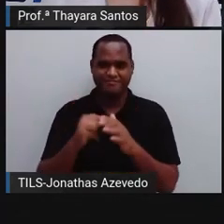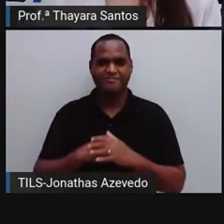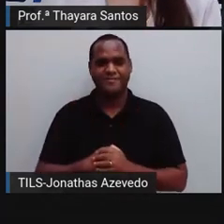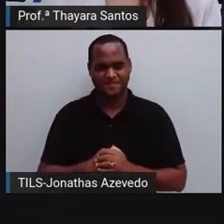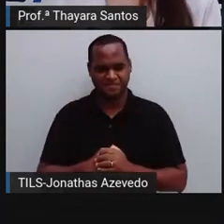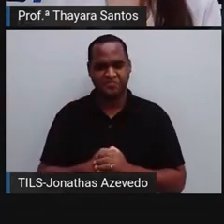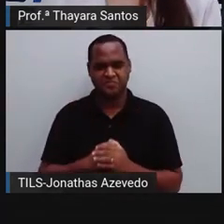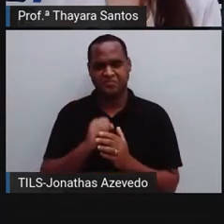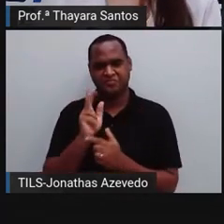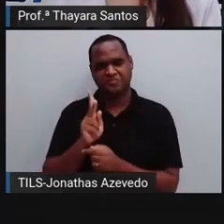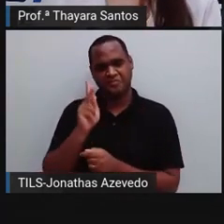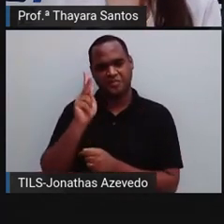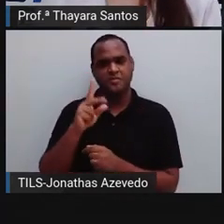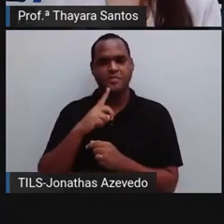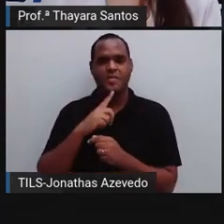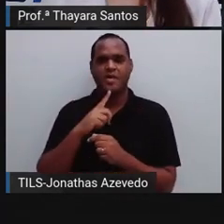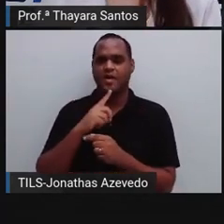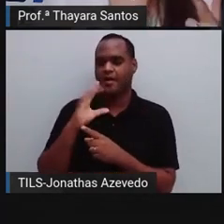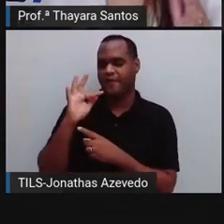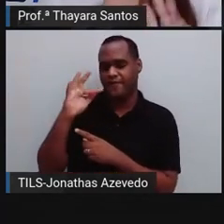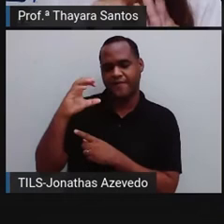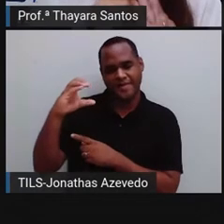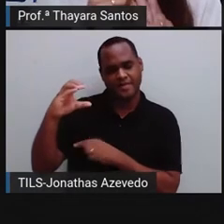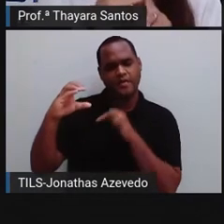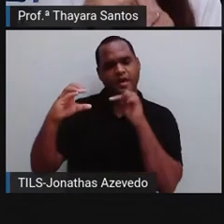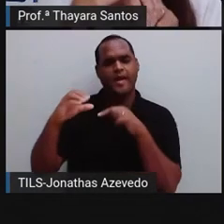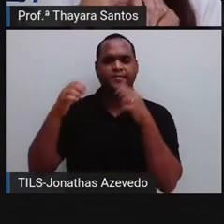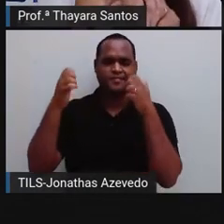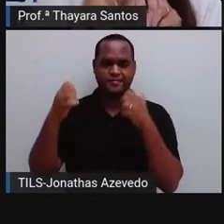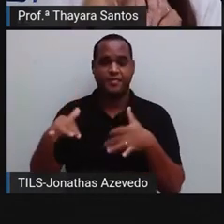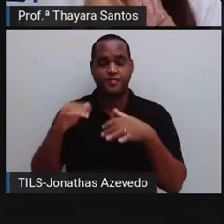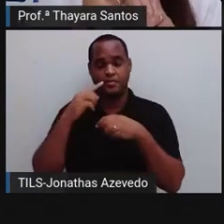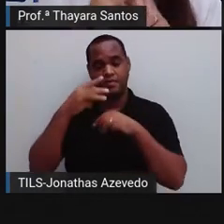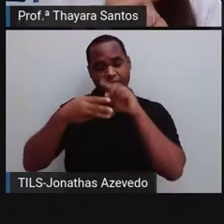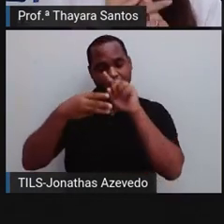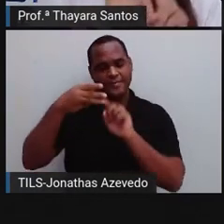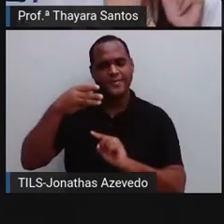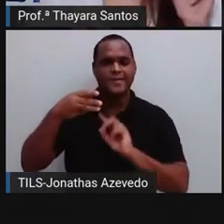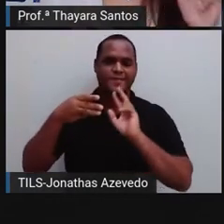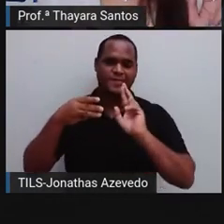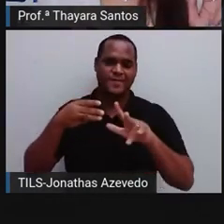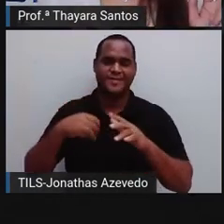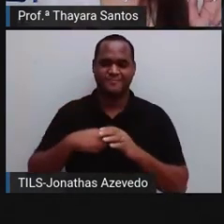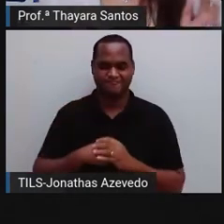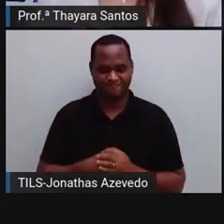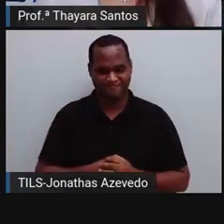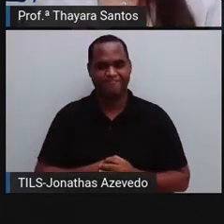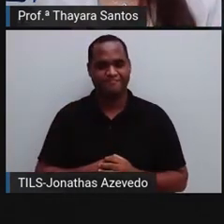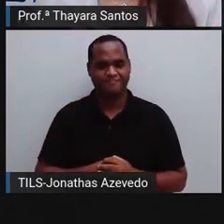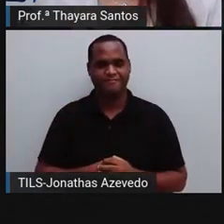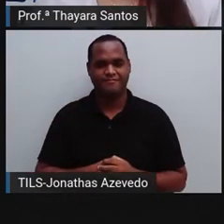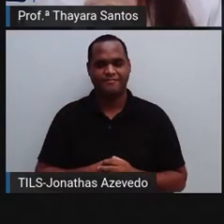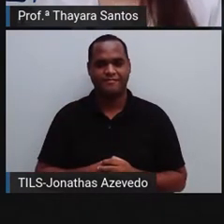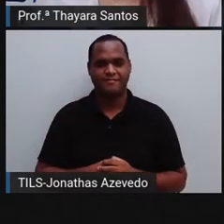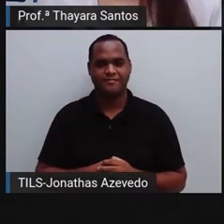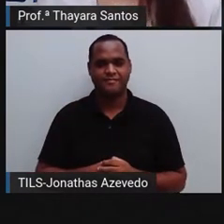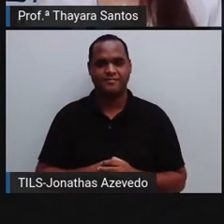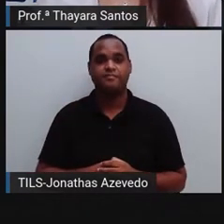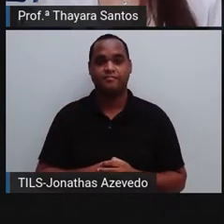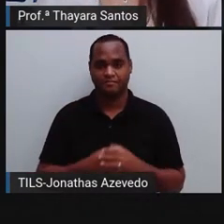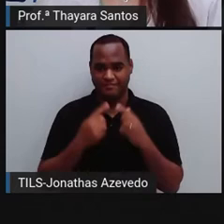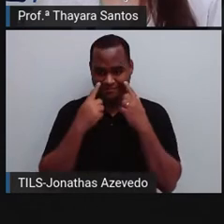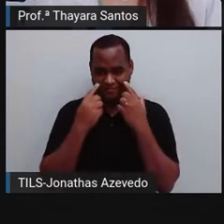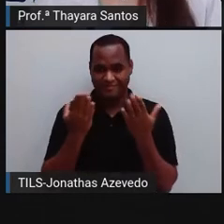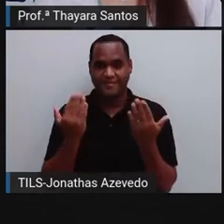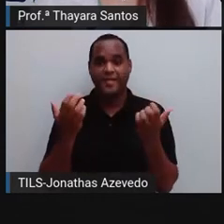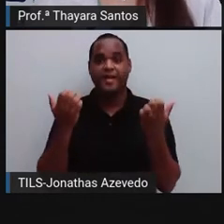Então, Kelvin, Fahrenheit e Celsius são três unidades de medida para a temperatura.